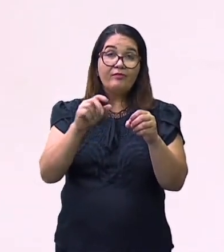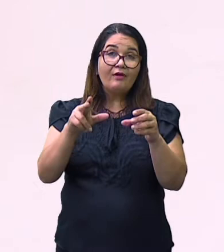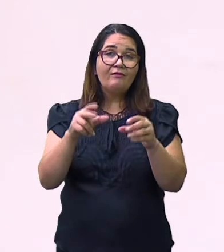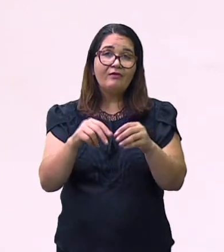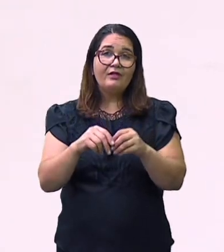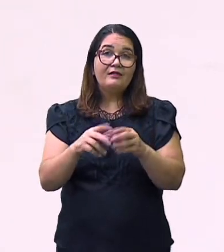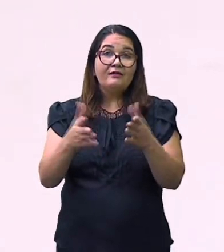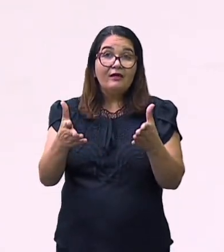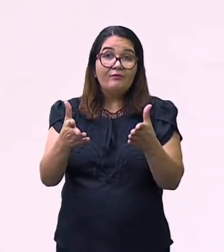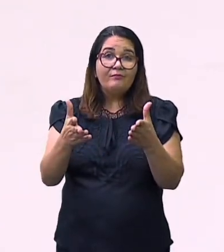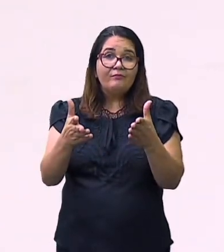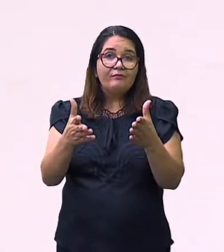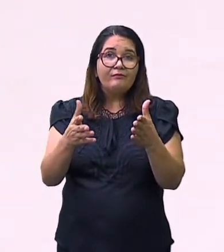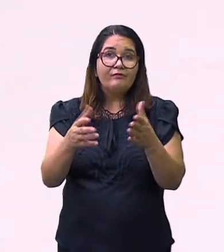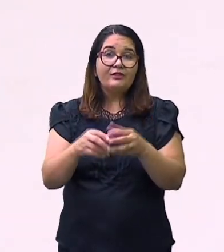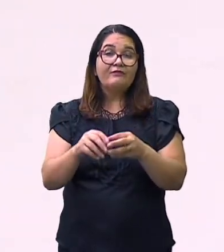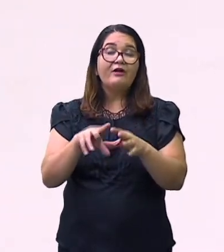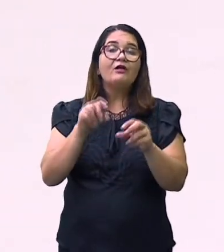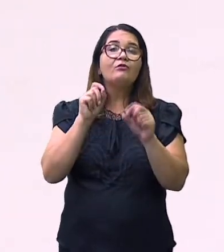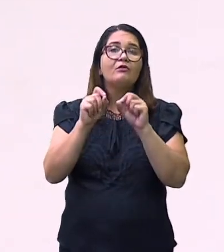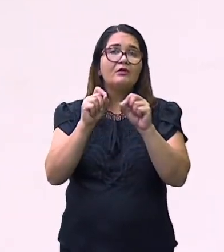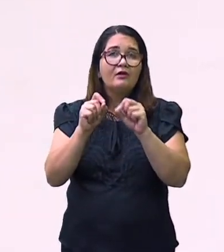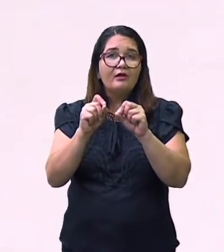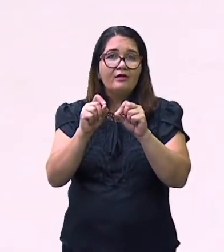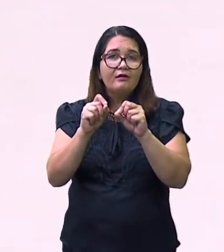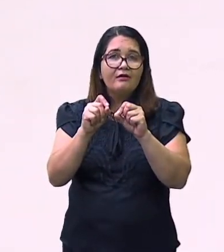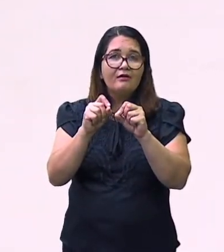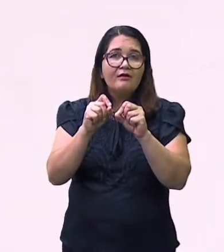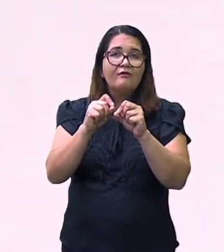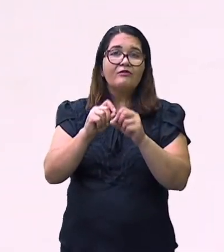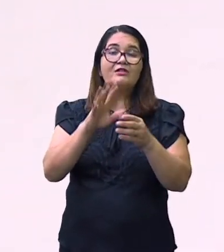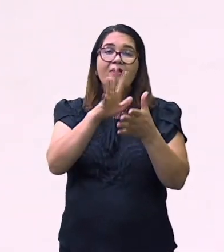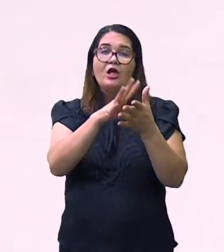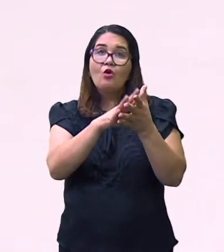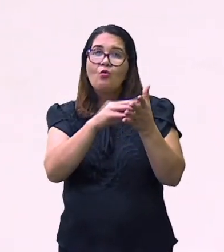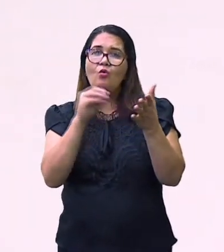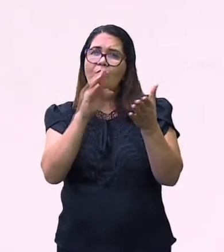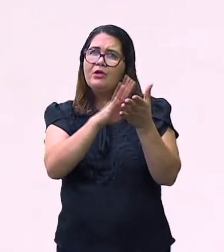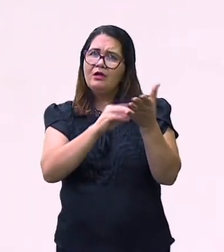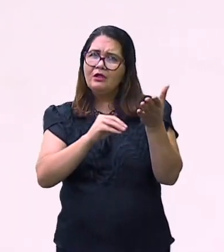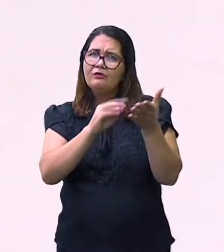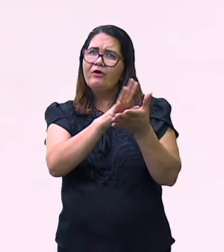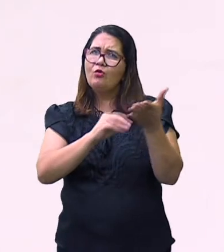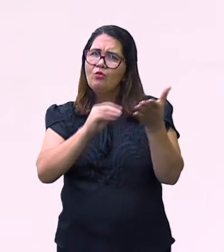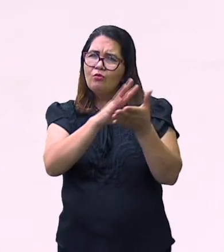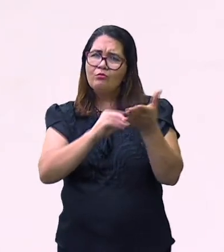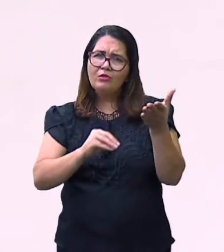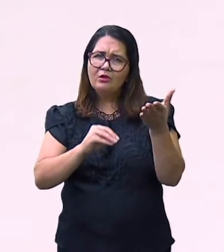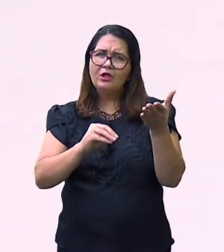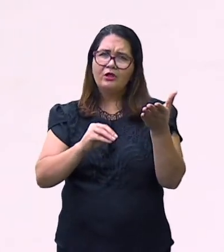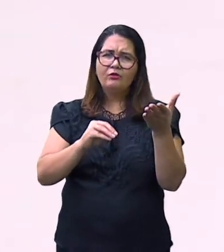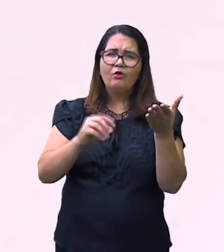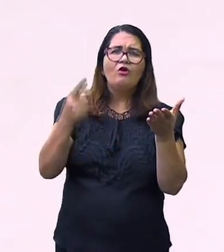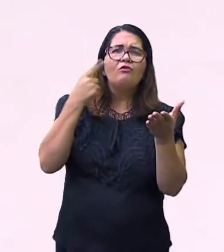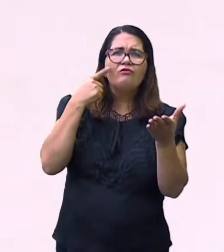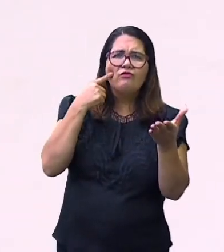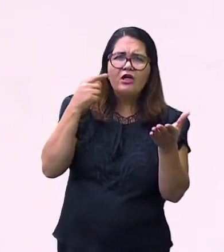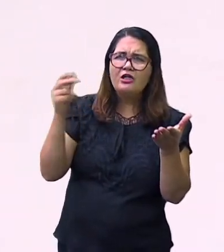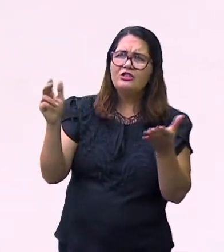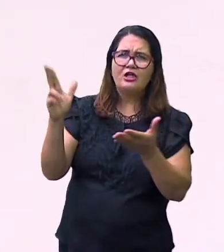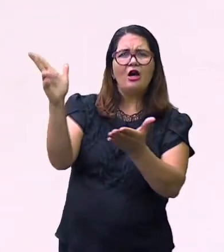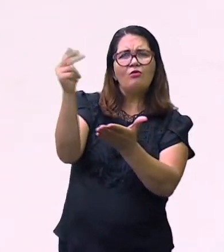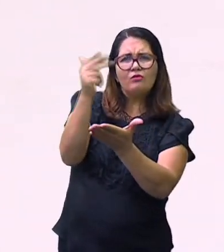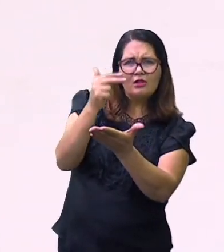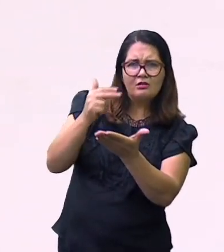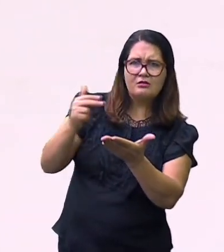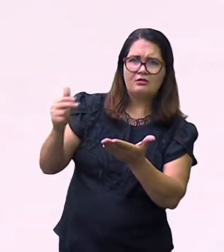gente faz toda essa amostragem aí das nervuras, né? A gente fala das pregas